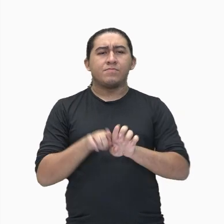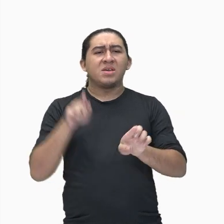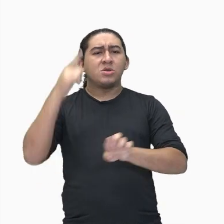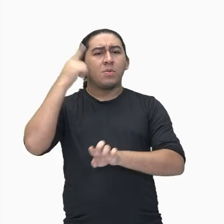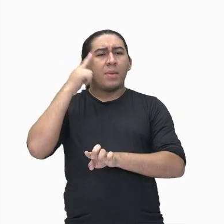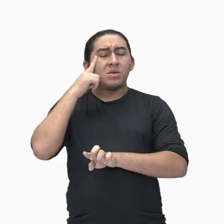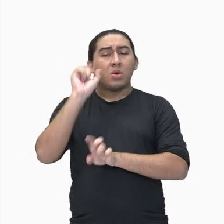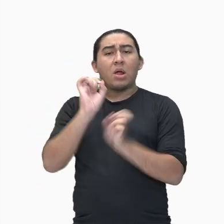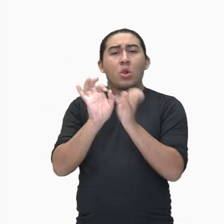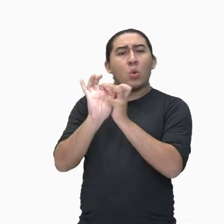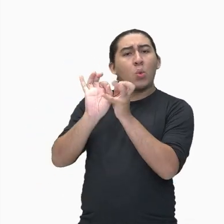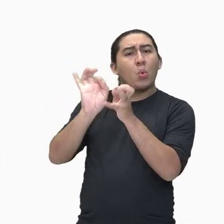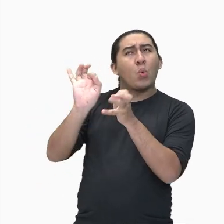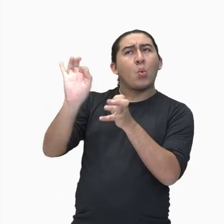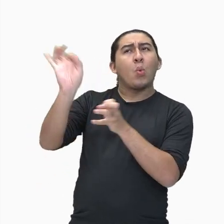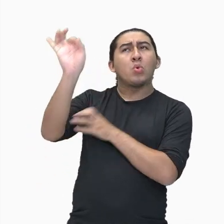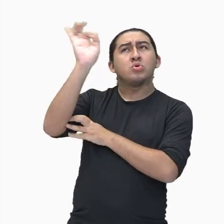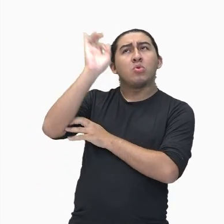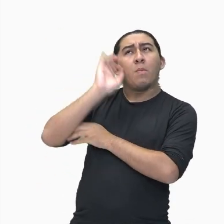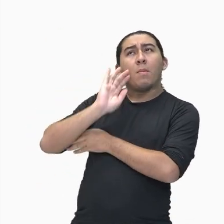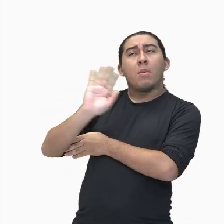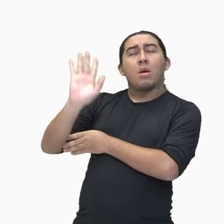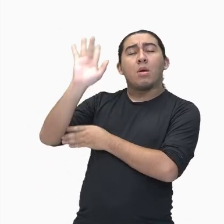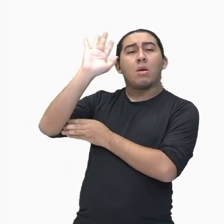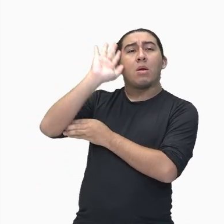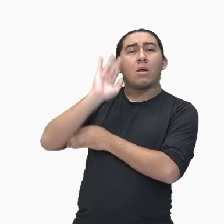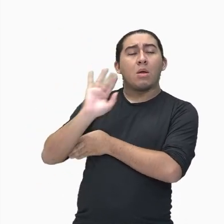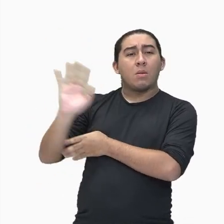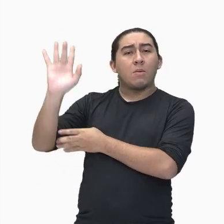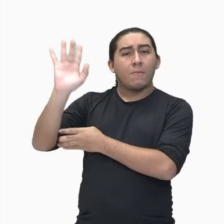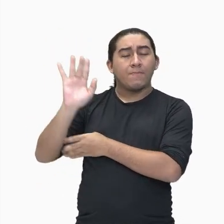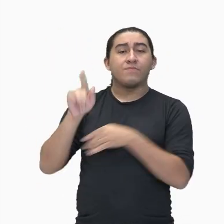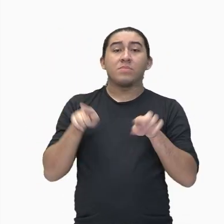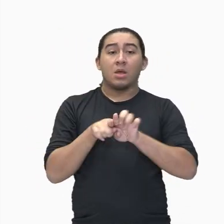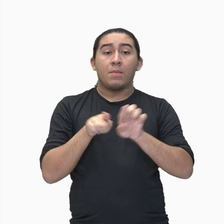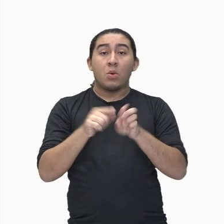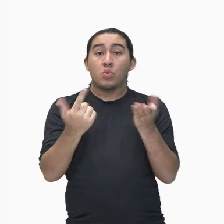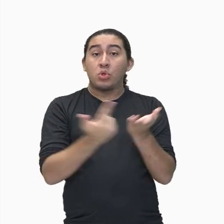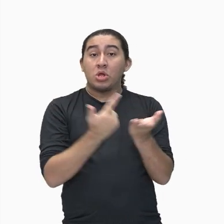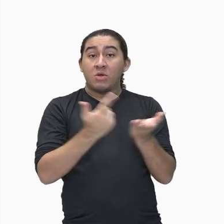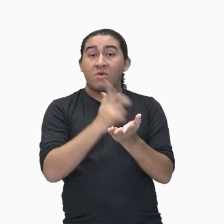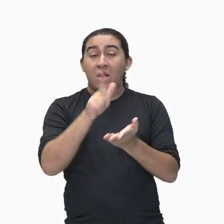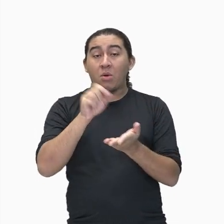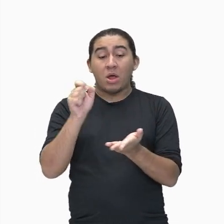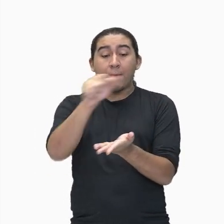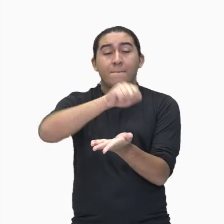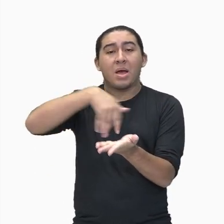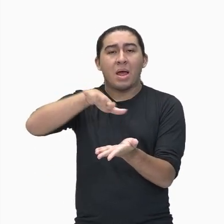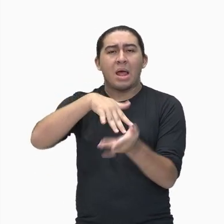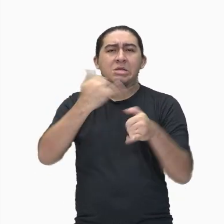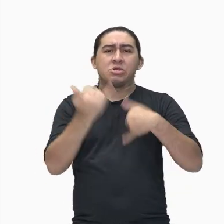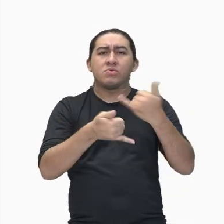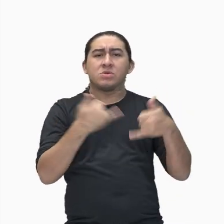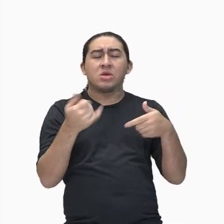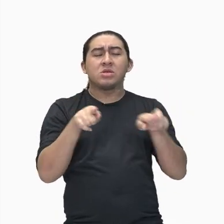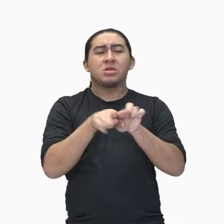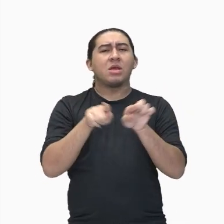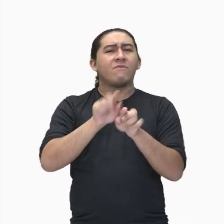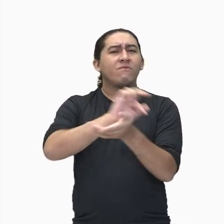gente longe, longe. Um livro é parque de diversões, cheio de